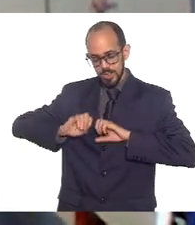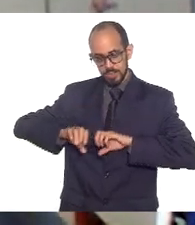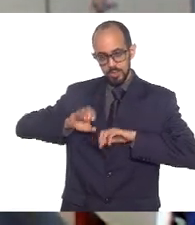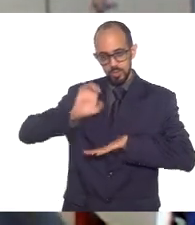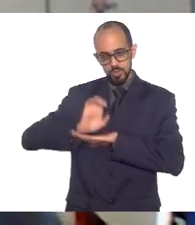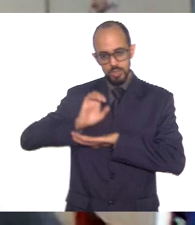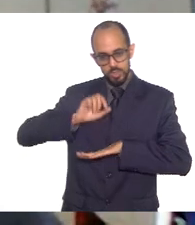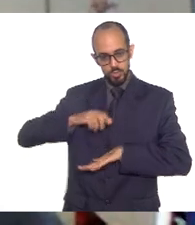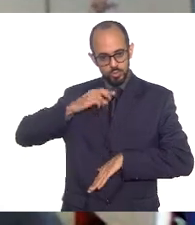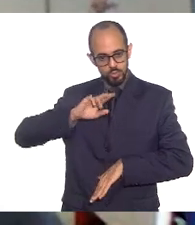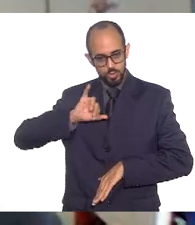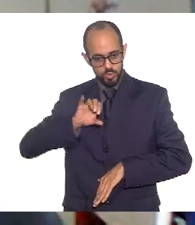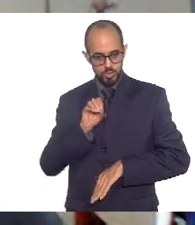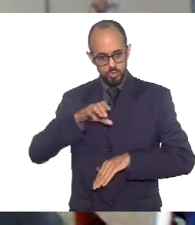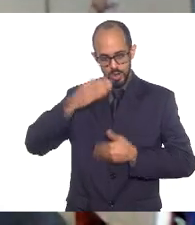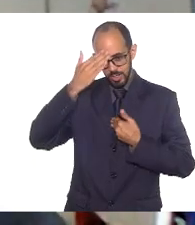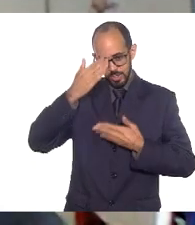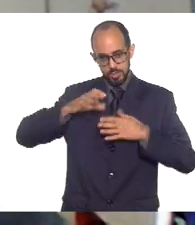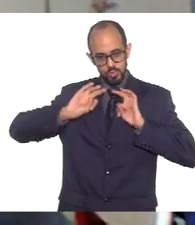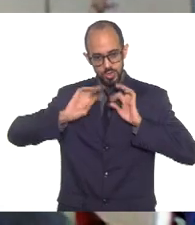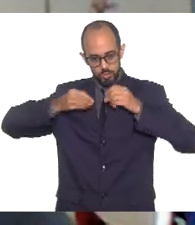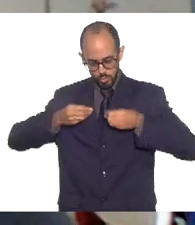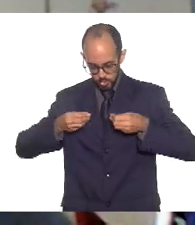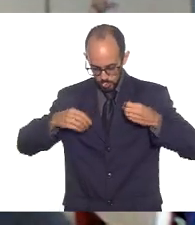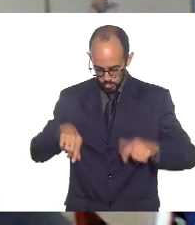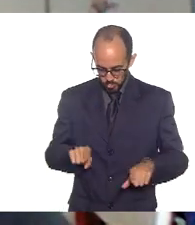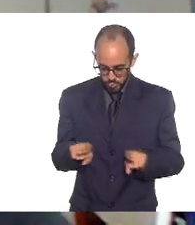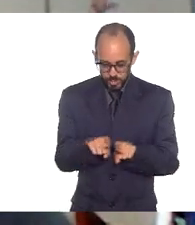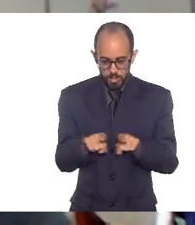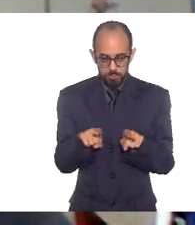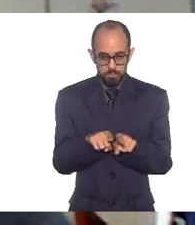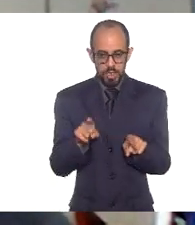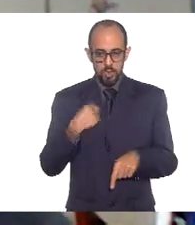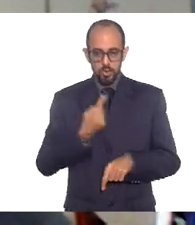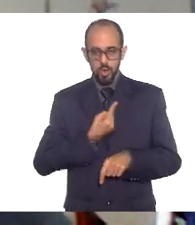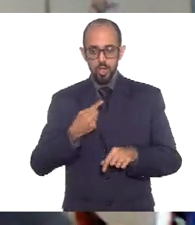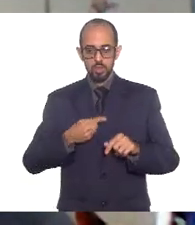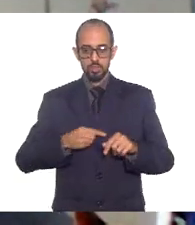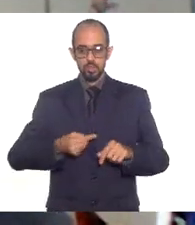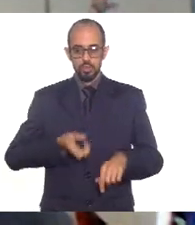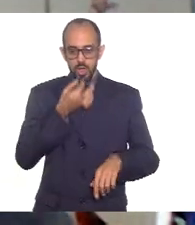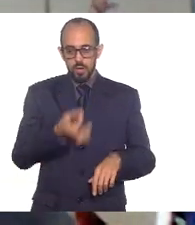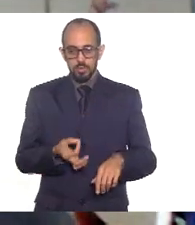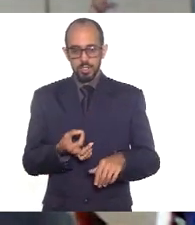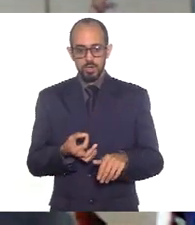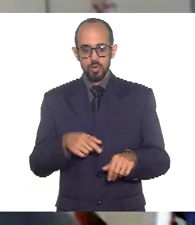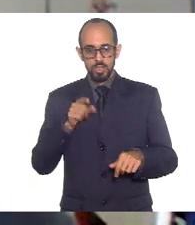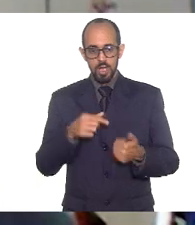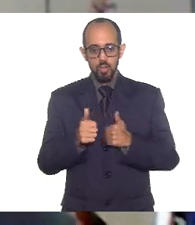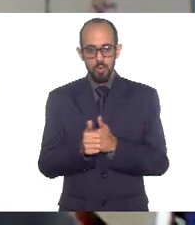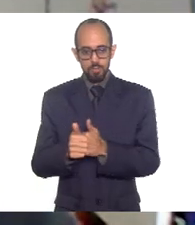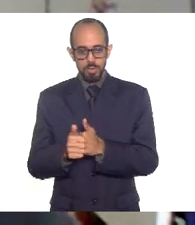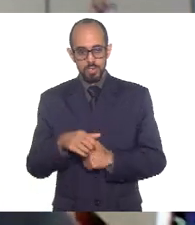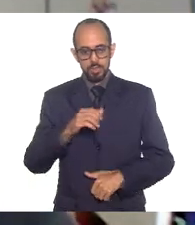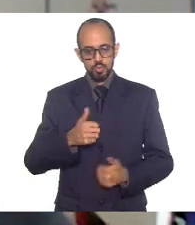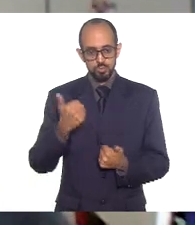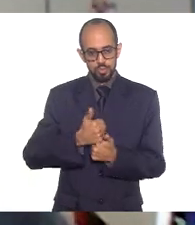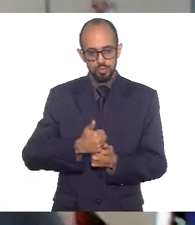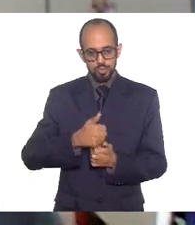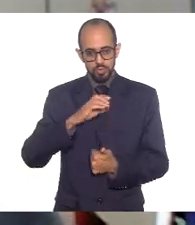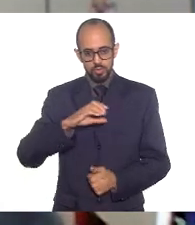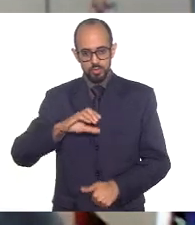é Agradeço a todos todas e o nosso aparecer acompanha o substitutivo da